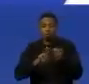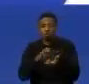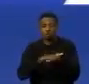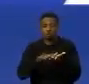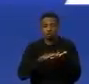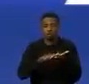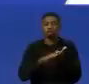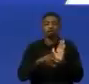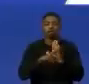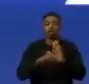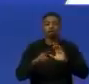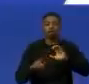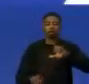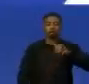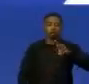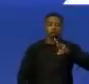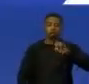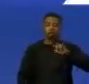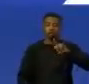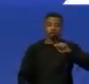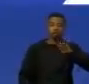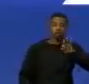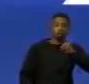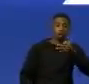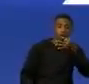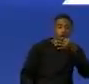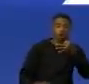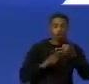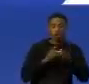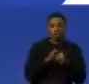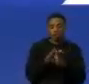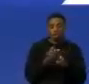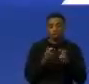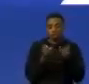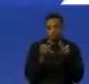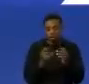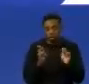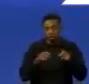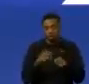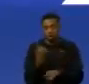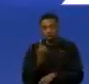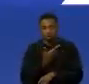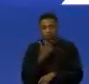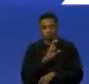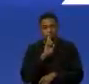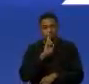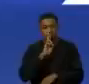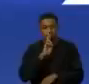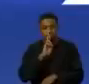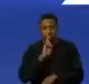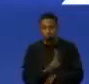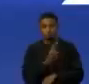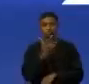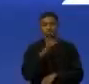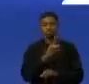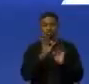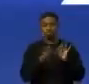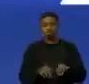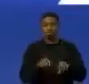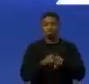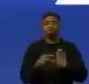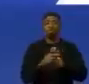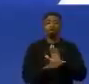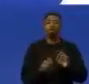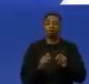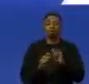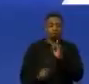utilizados pelo cloroplasto. Essa é a dica no enunciado que vai fazer a gente matar a questão. Que a pergunta é o seguinte: